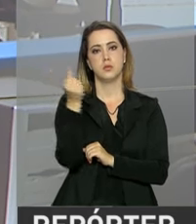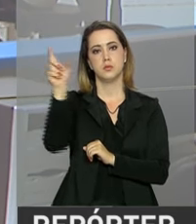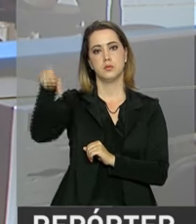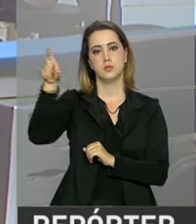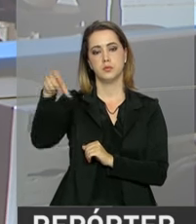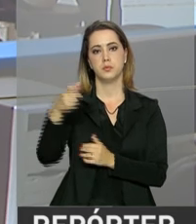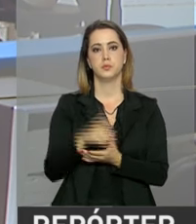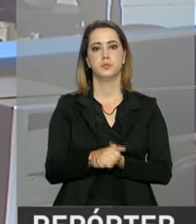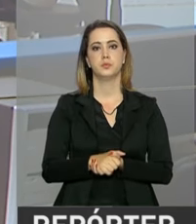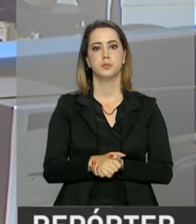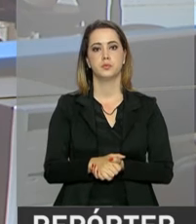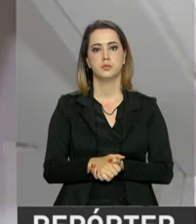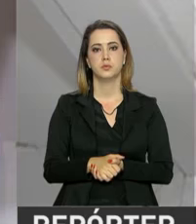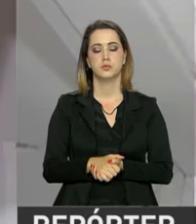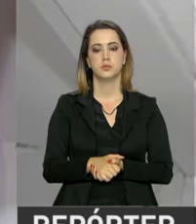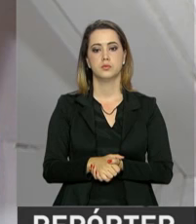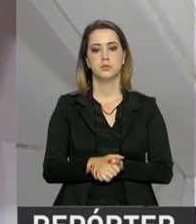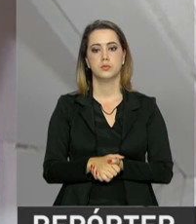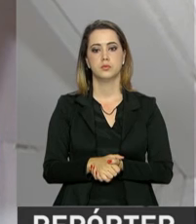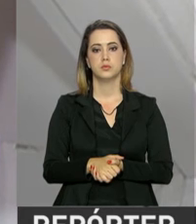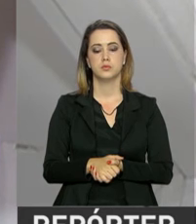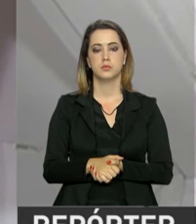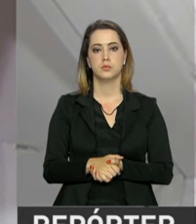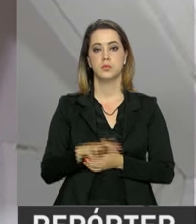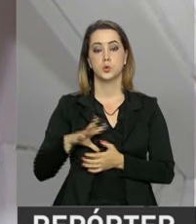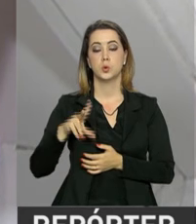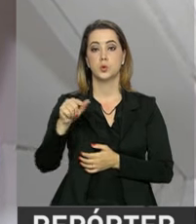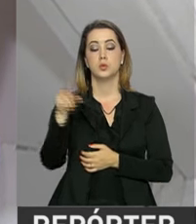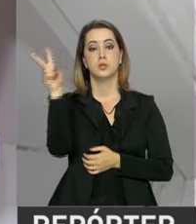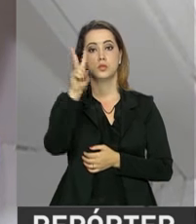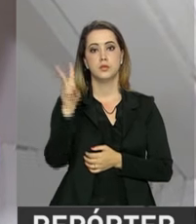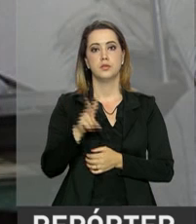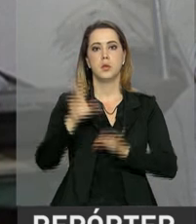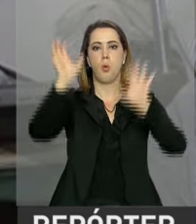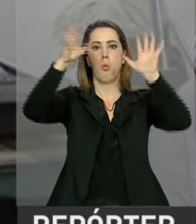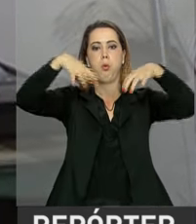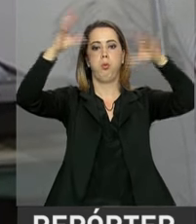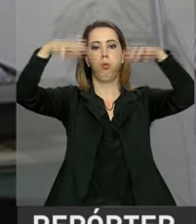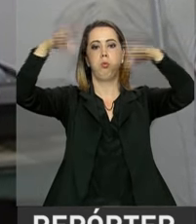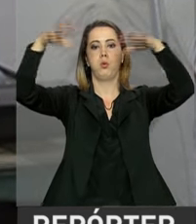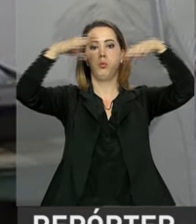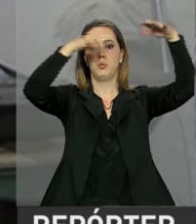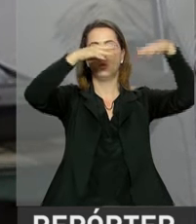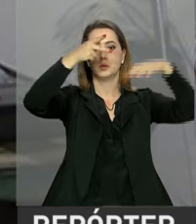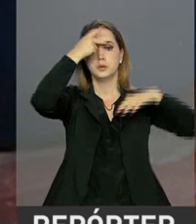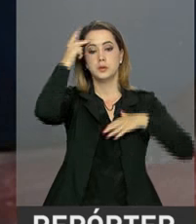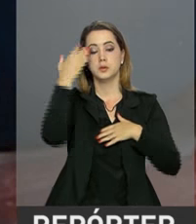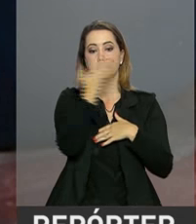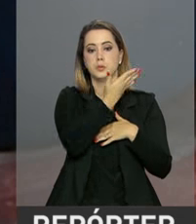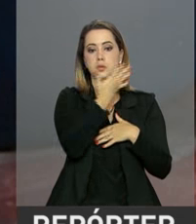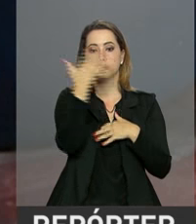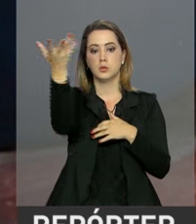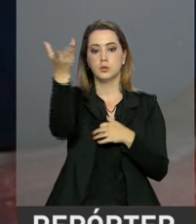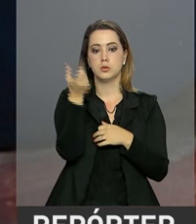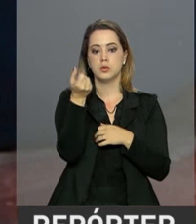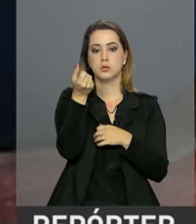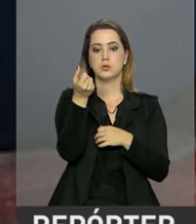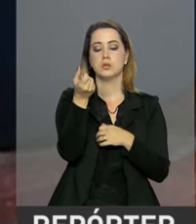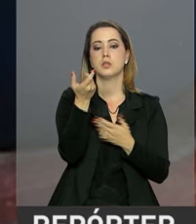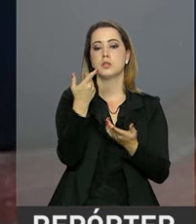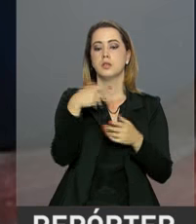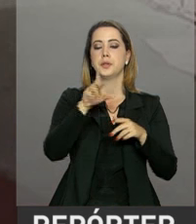receber o benefício toda vez que chove a beneficiária do Bolsa Família já sabe que a